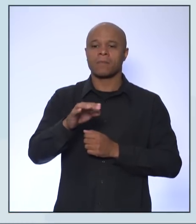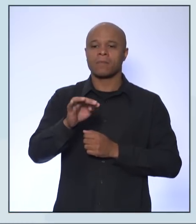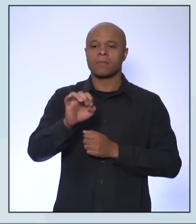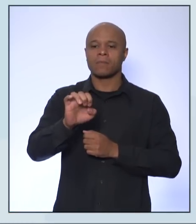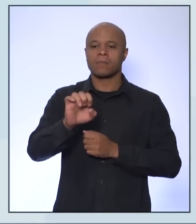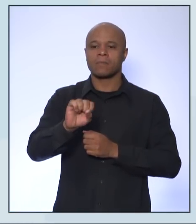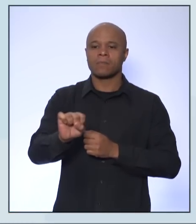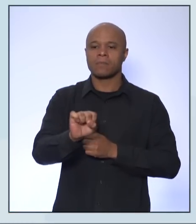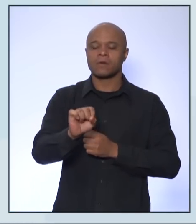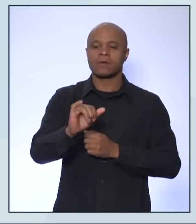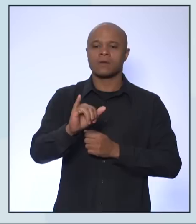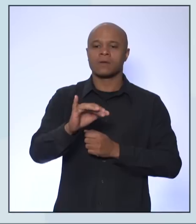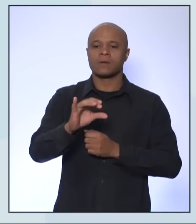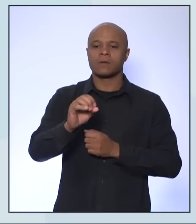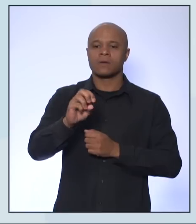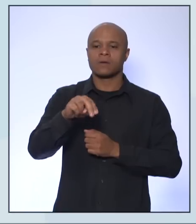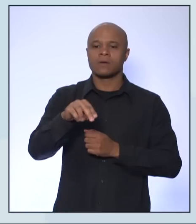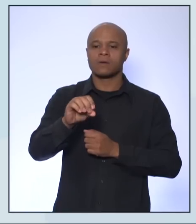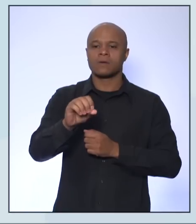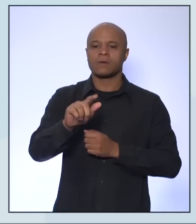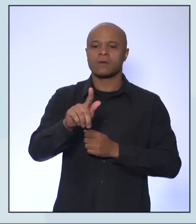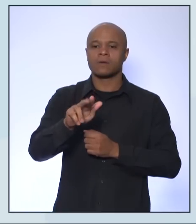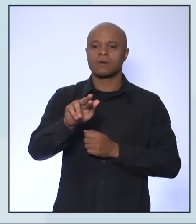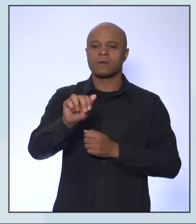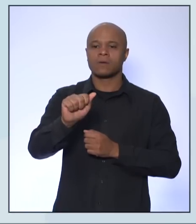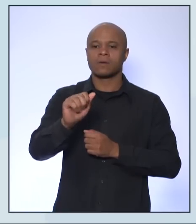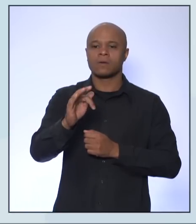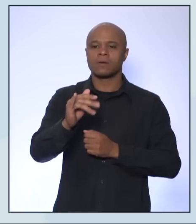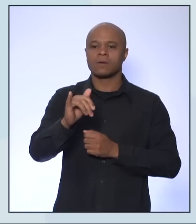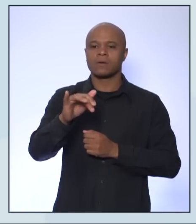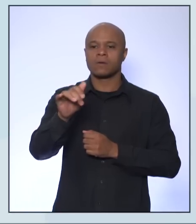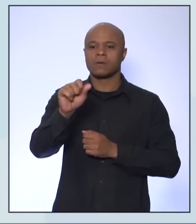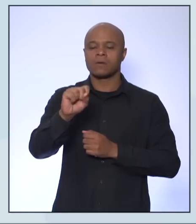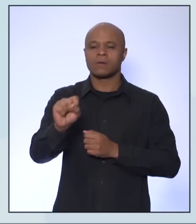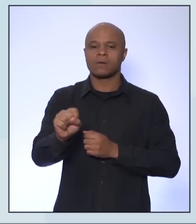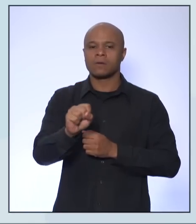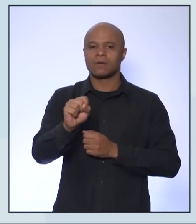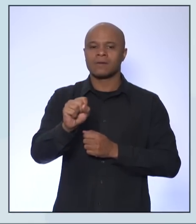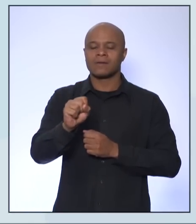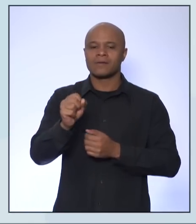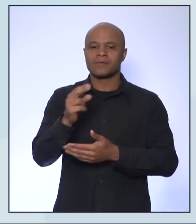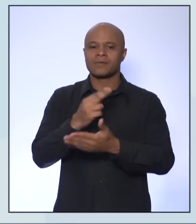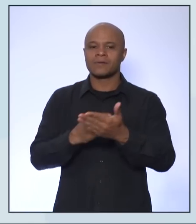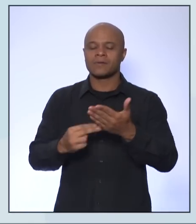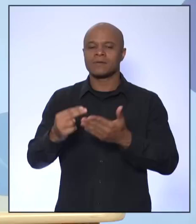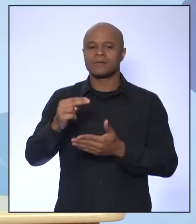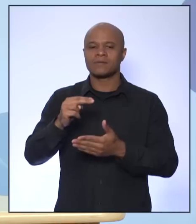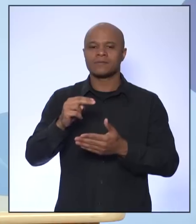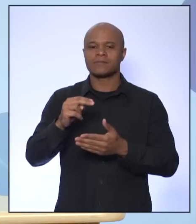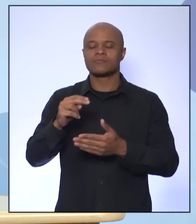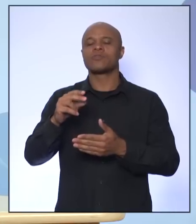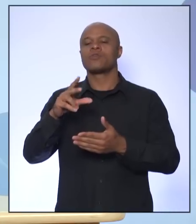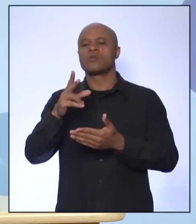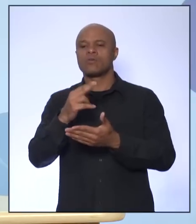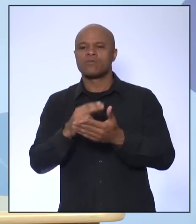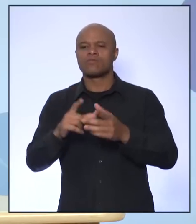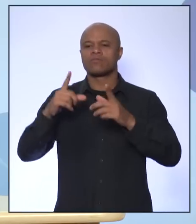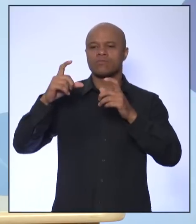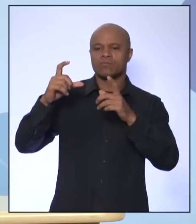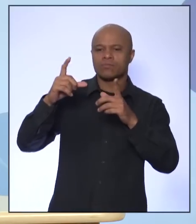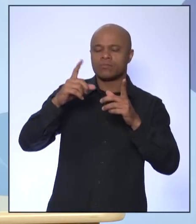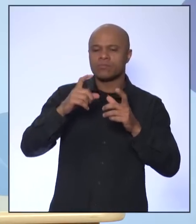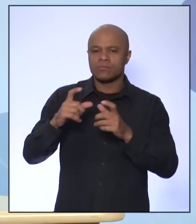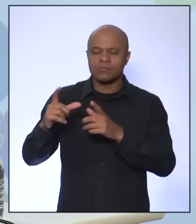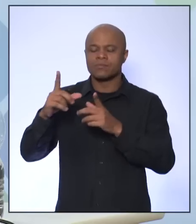pinturas, gravuras, ilustrações e fotografias. Uma aluna havia perguntado se fotografia era uma fonte material, não